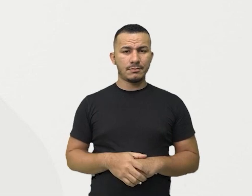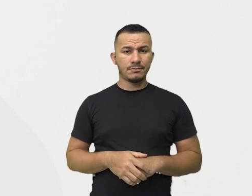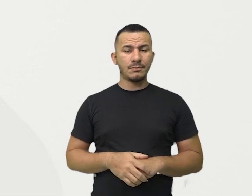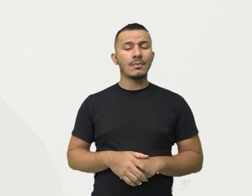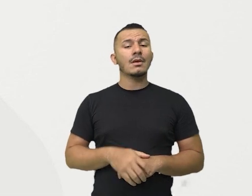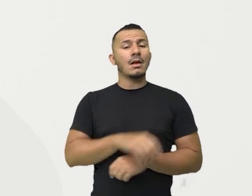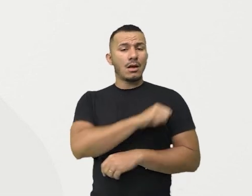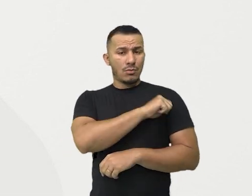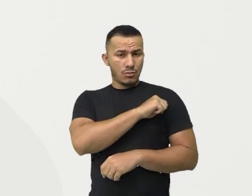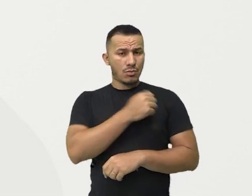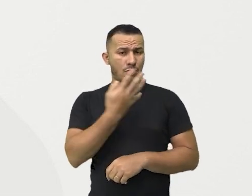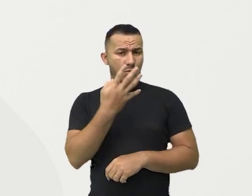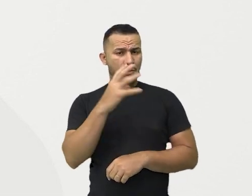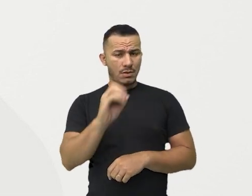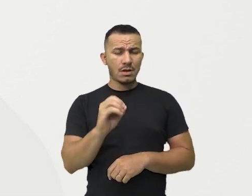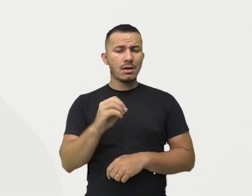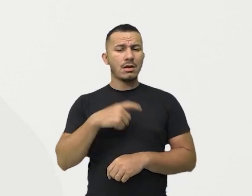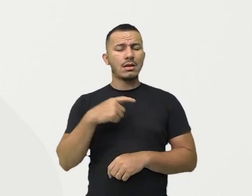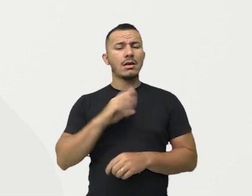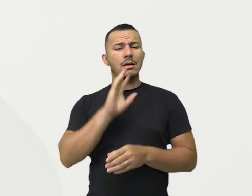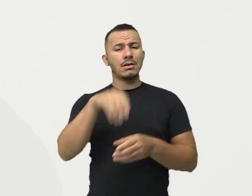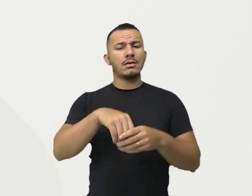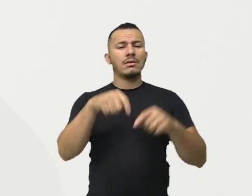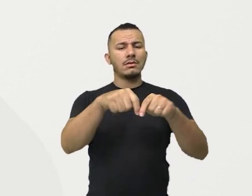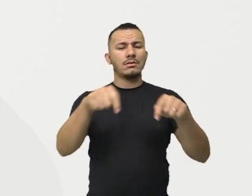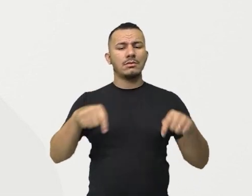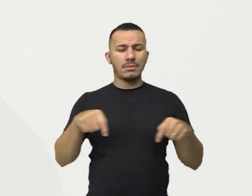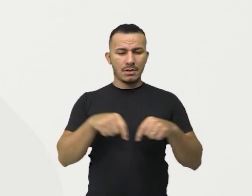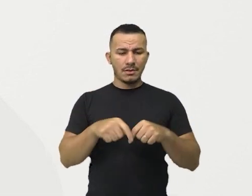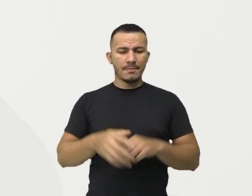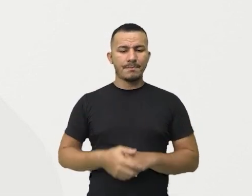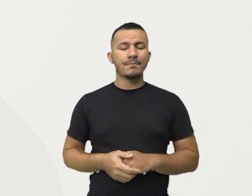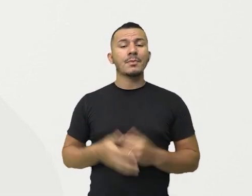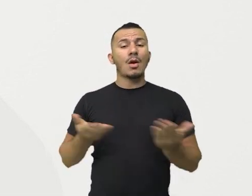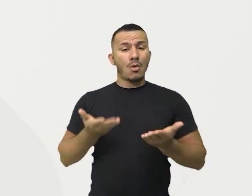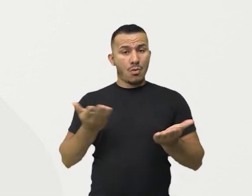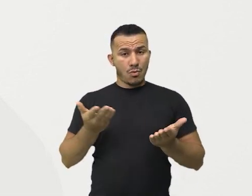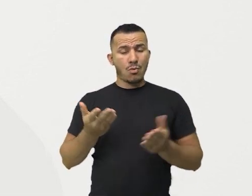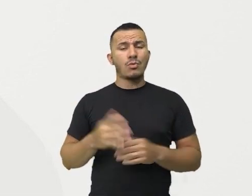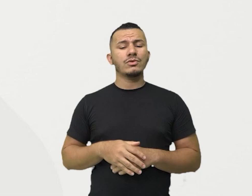40. Numa classe, há 40 alunos. Hoje foram à aula